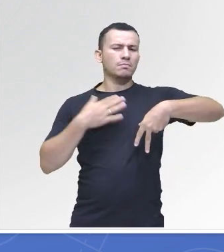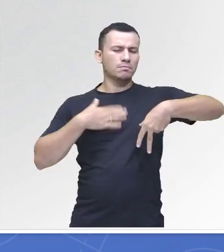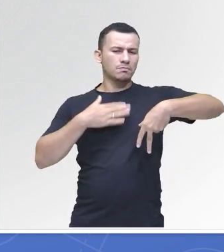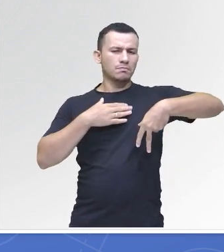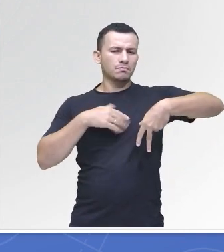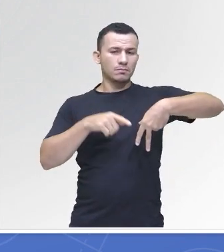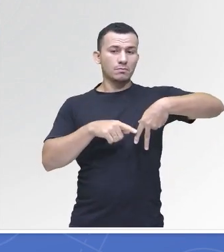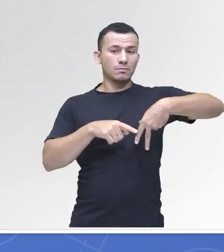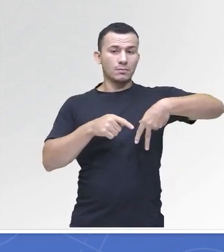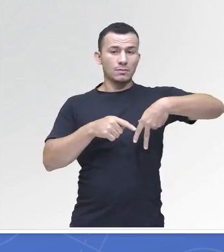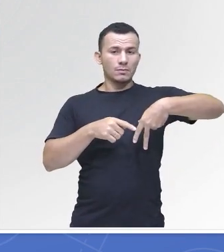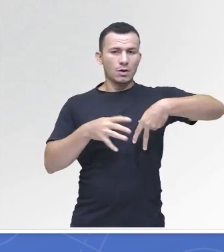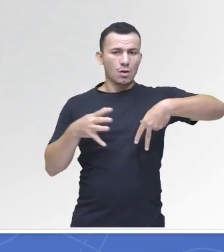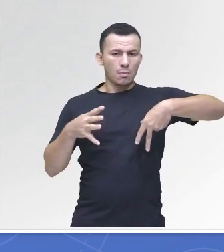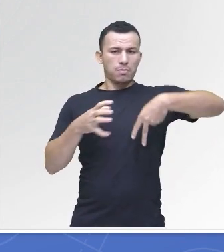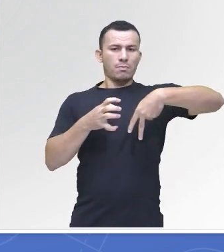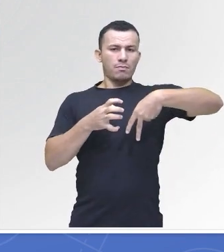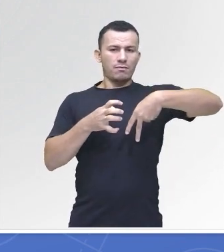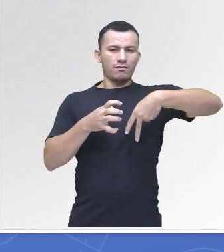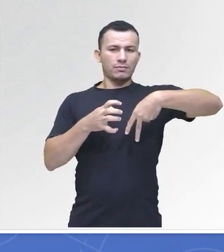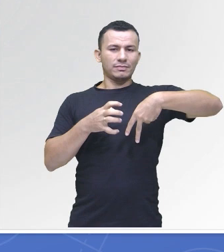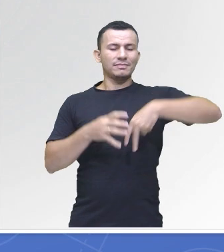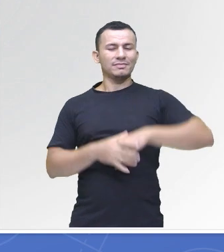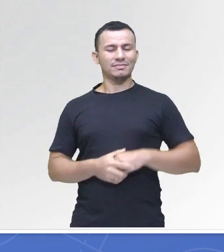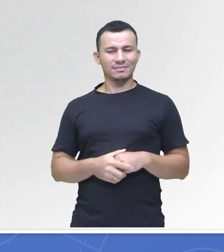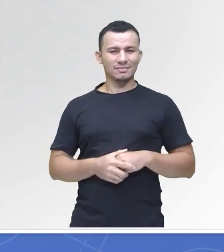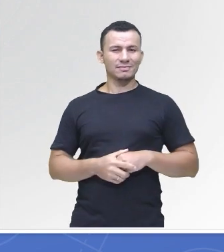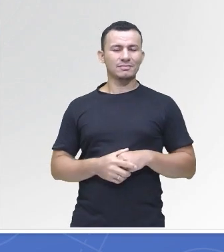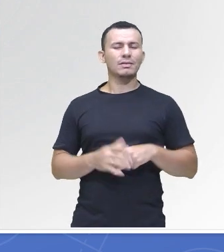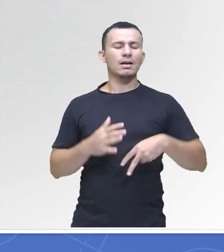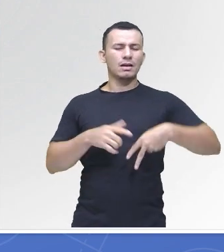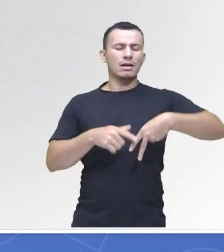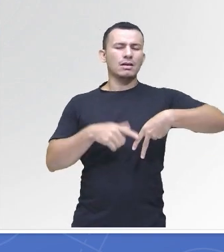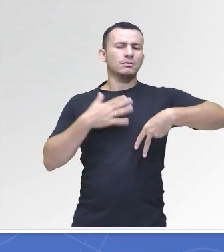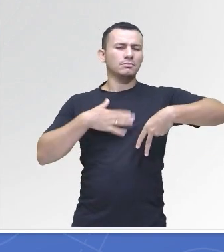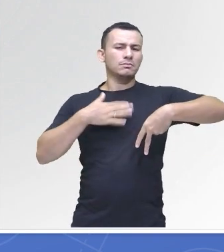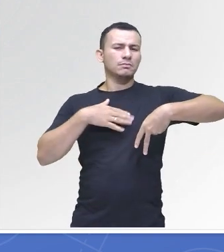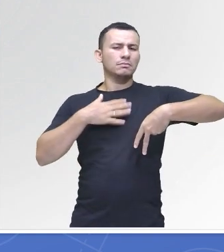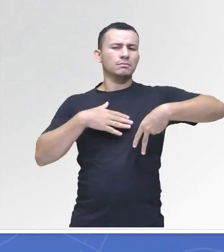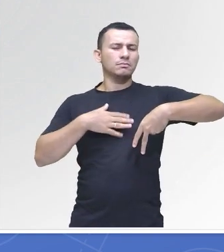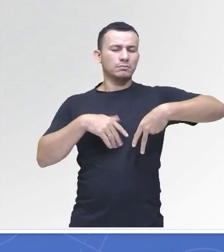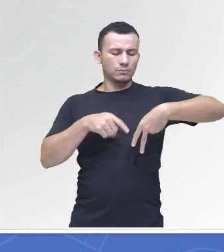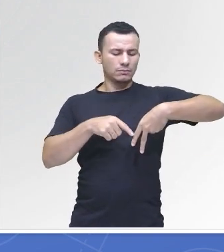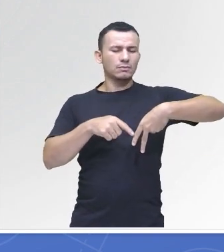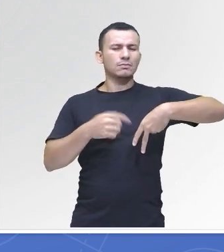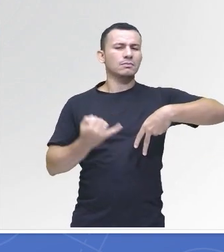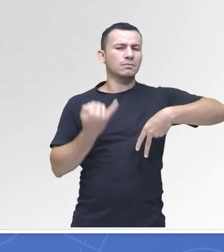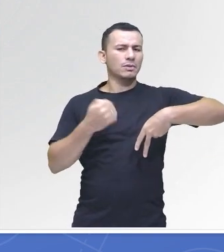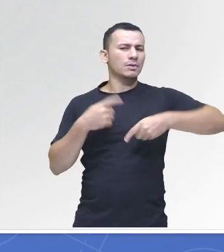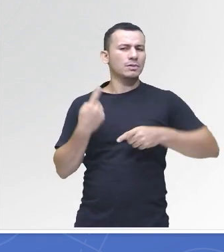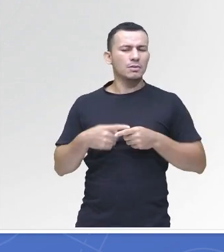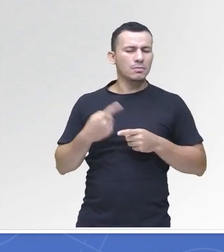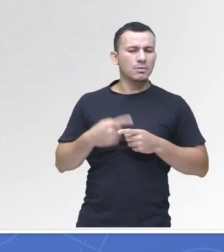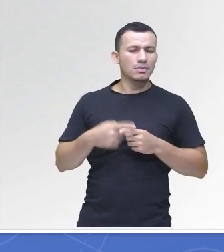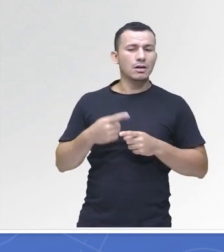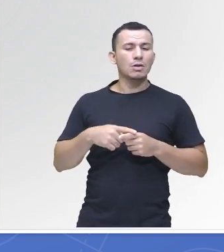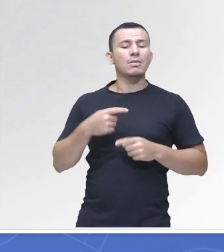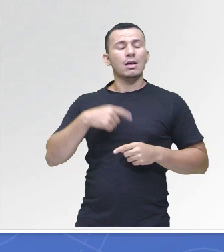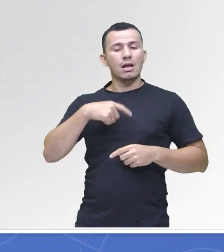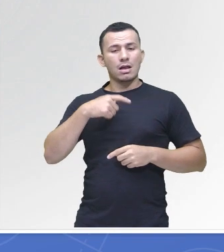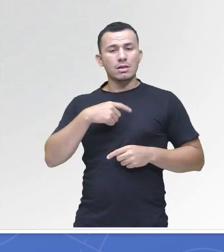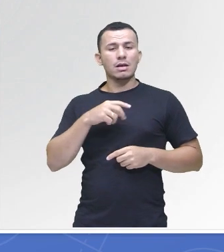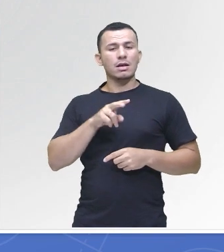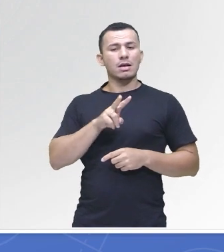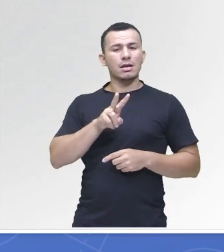ó, o músculo contraído. E no músculo relaxado, qual é a importância? A importância aqui das válvulas